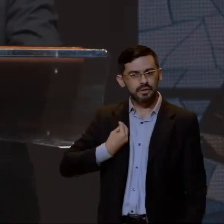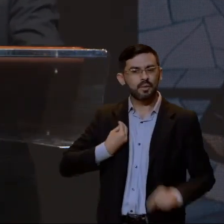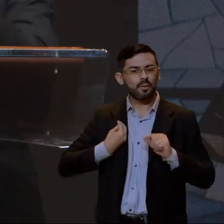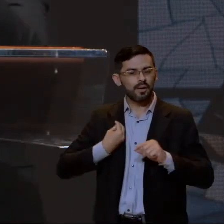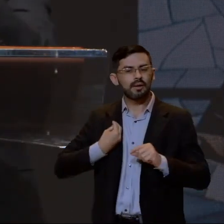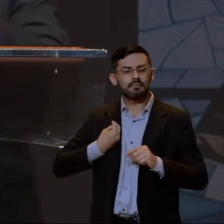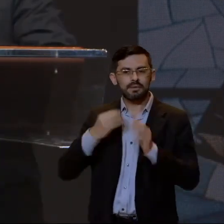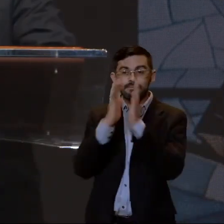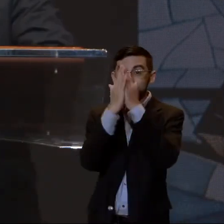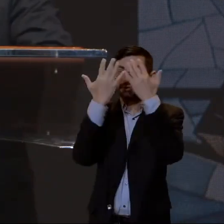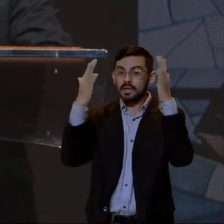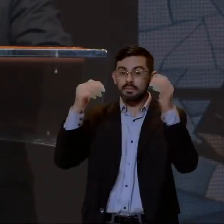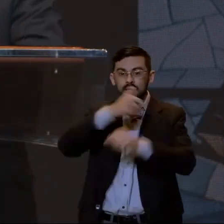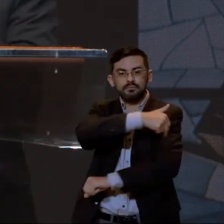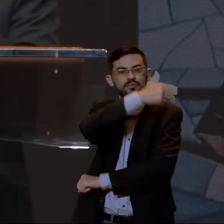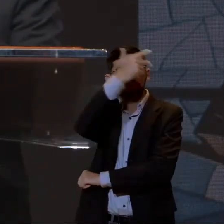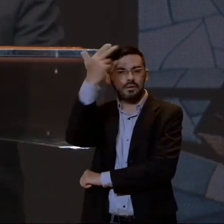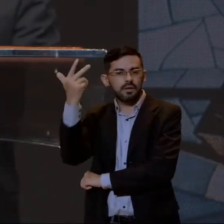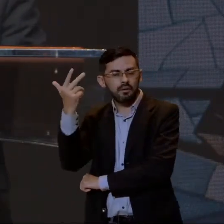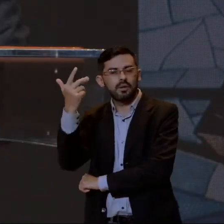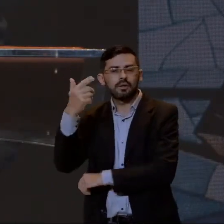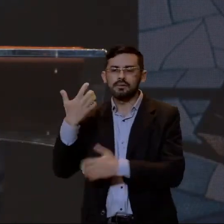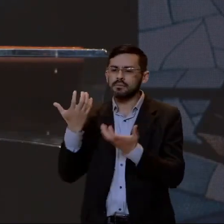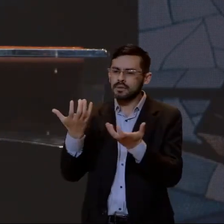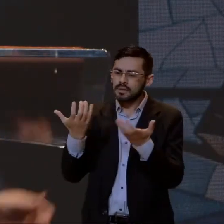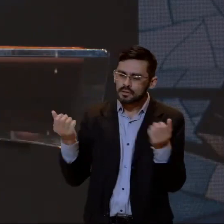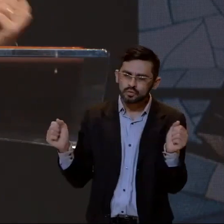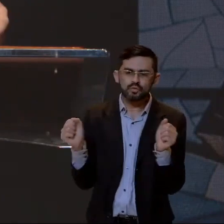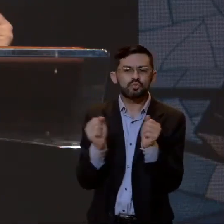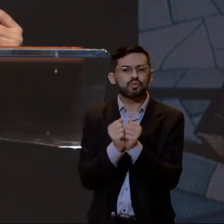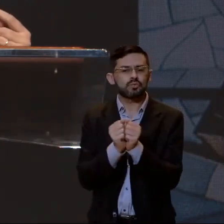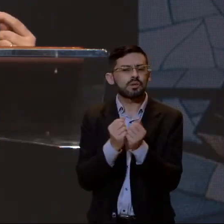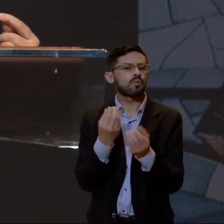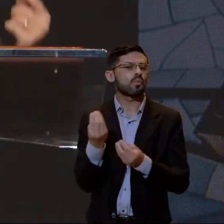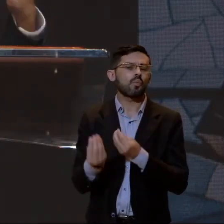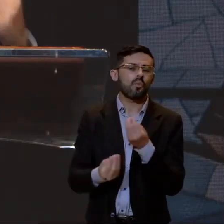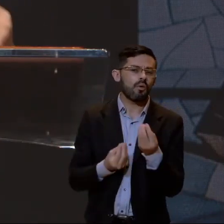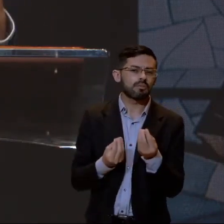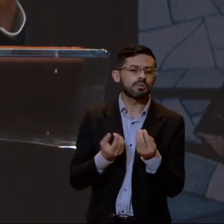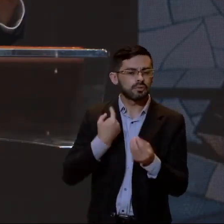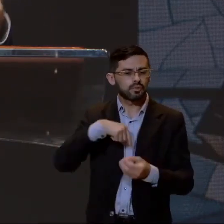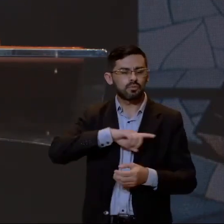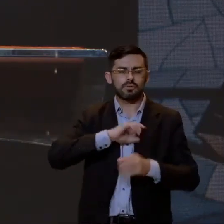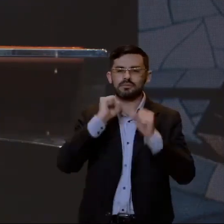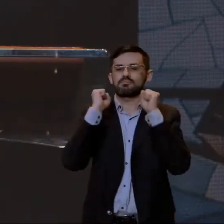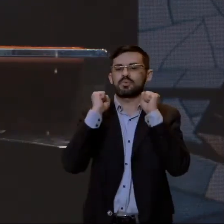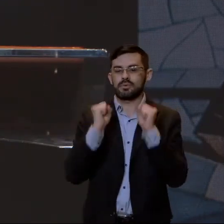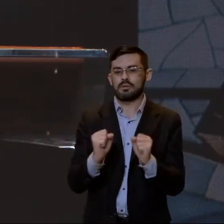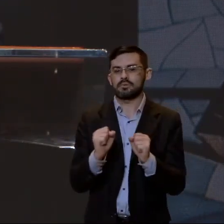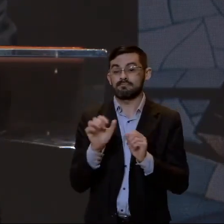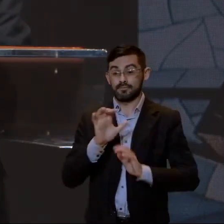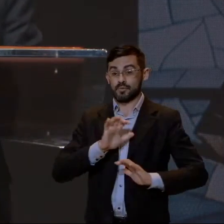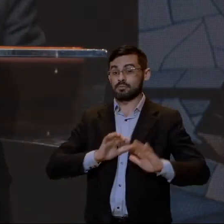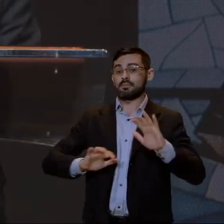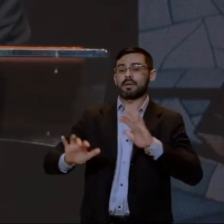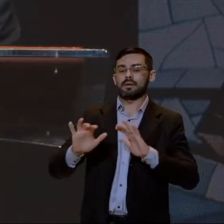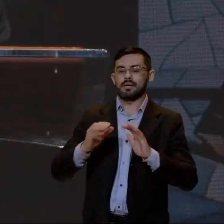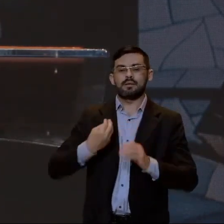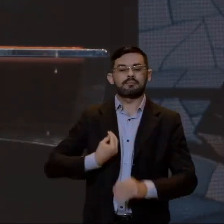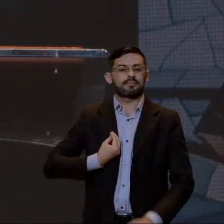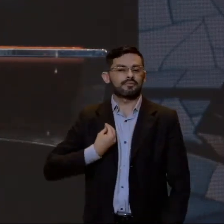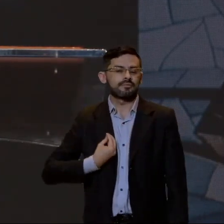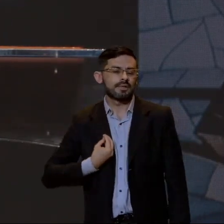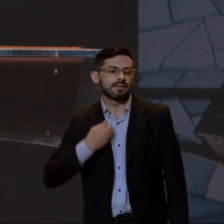celebrarmos o Natal. E eu gostaria de repartir com você como é que nós podemos nos preparar para viver